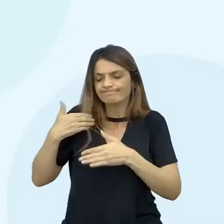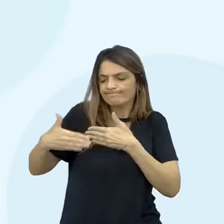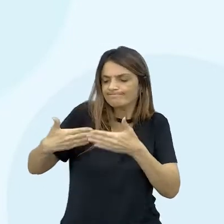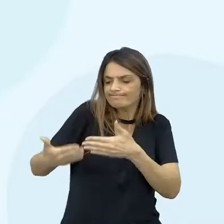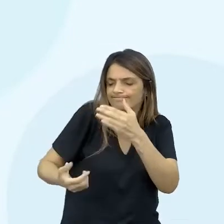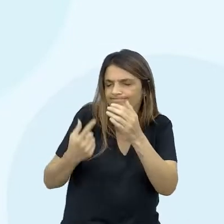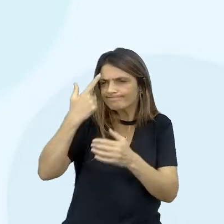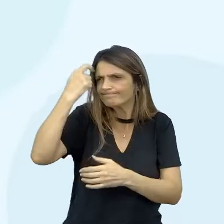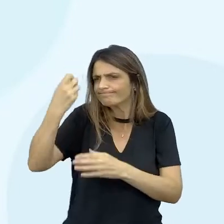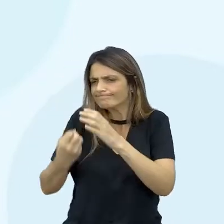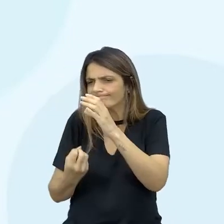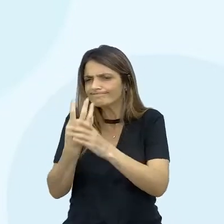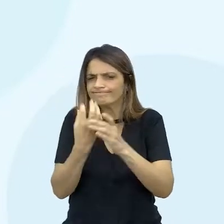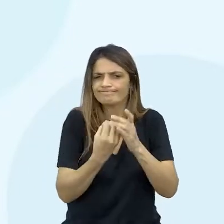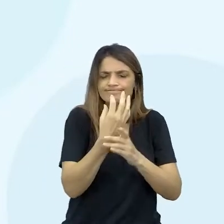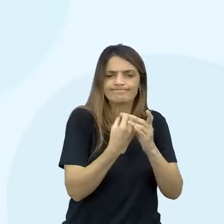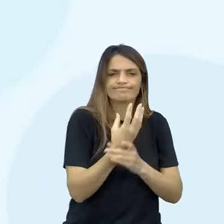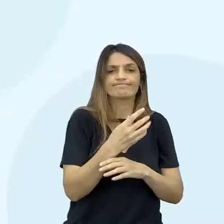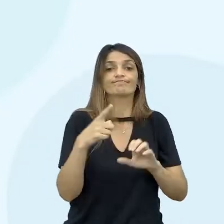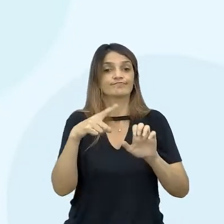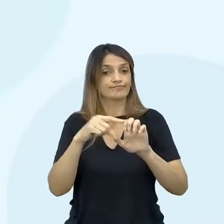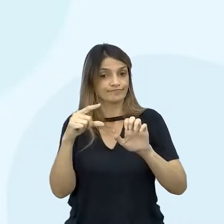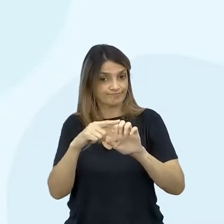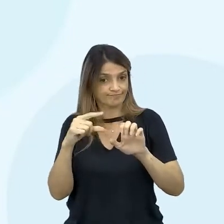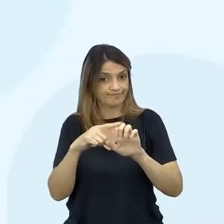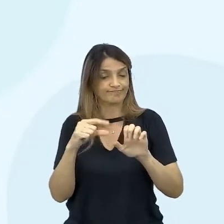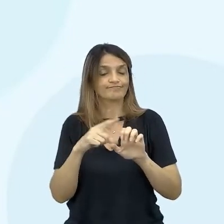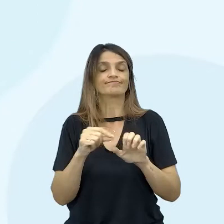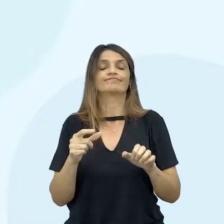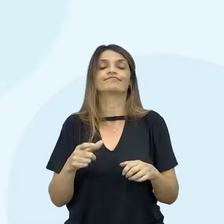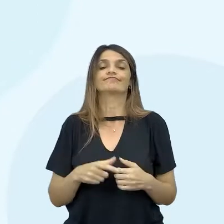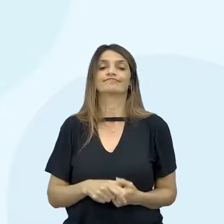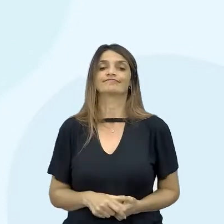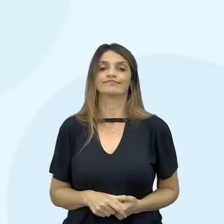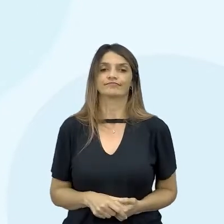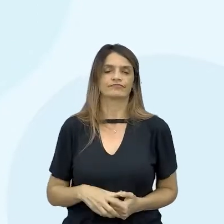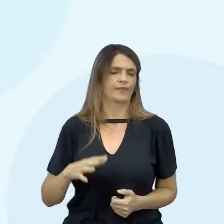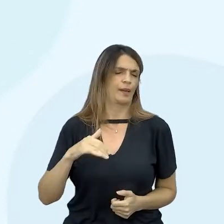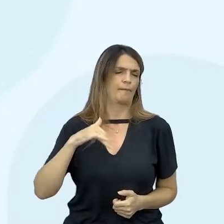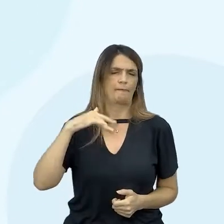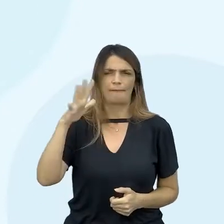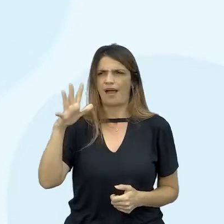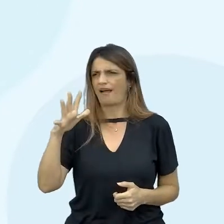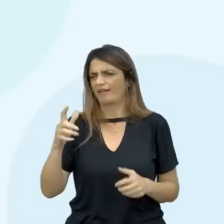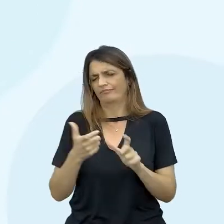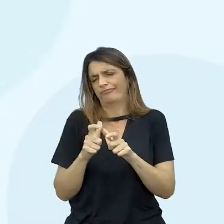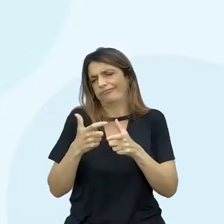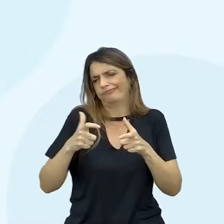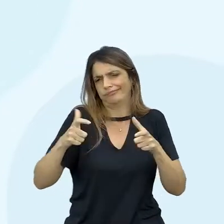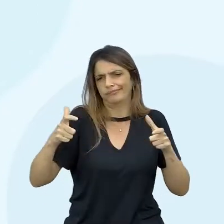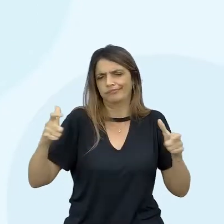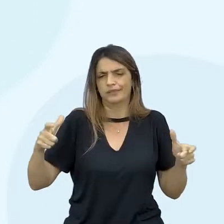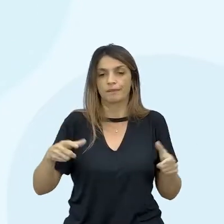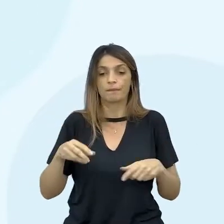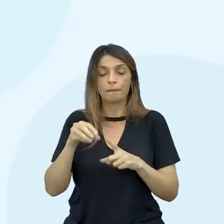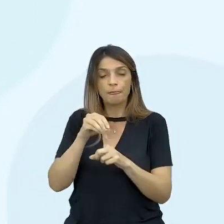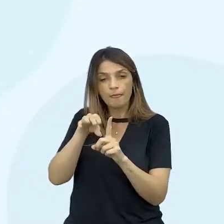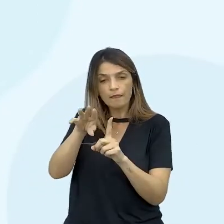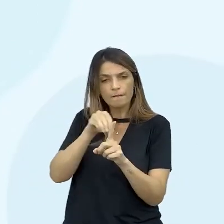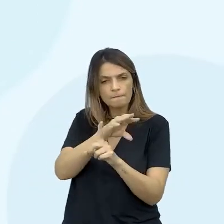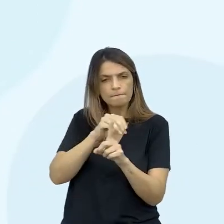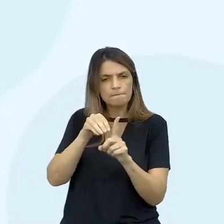criativos, empreendedorismo, que é muito mais do que a gente ouve falar, né? É muito mais complexo, né? Sim. Mediação e